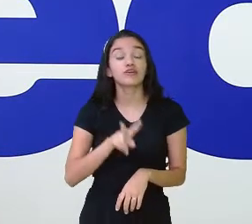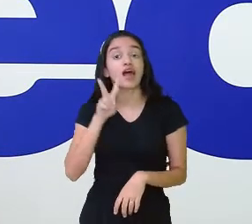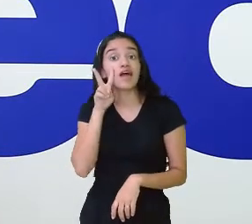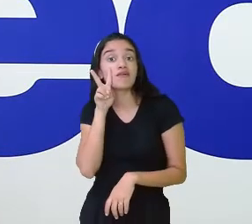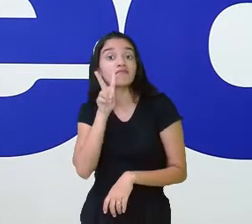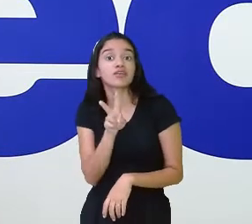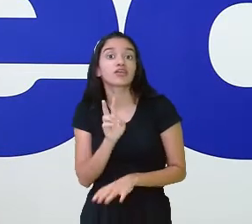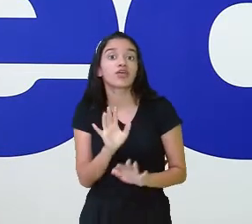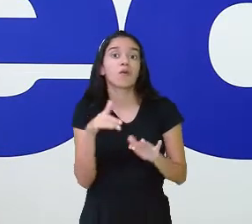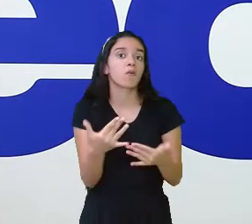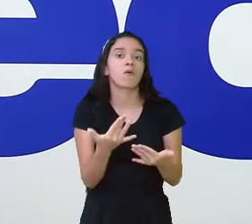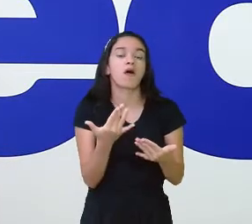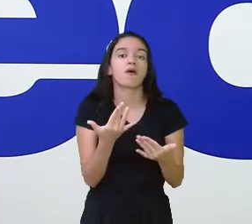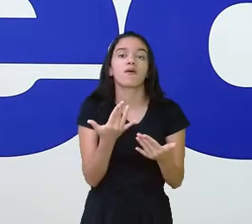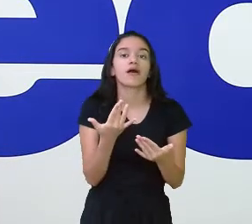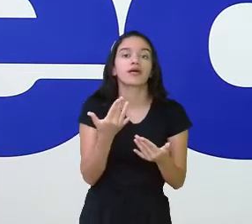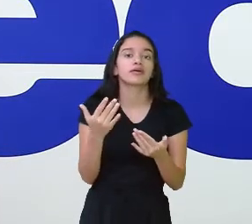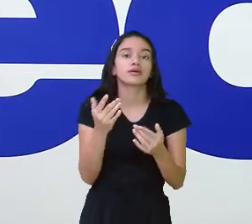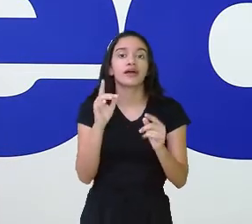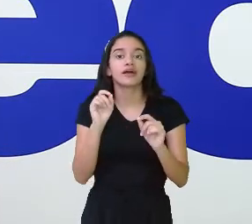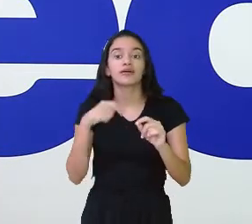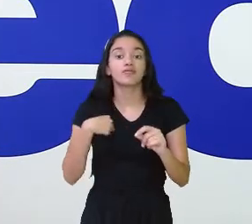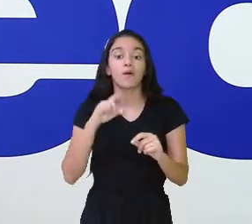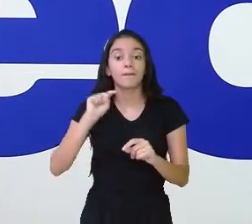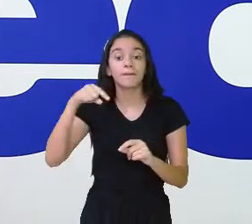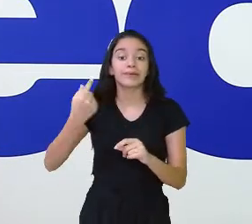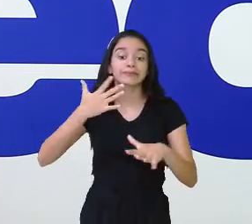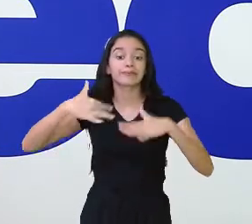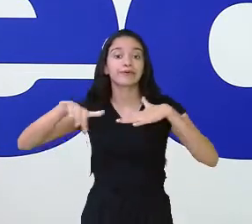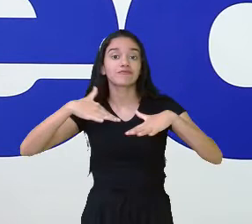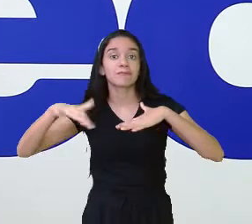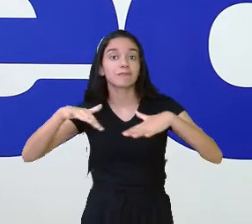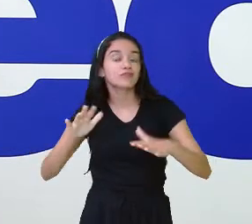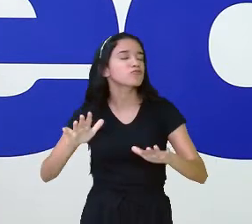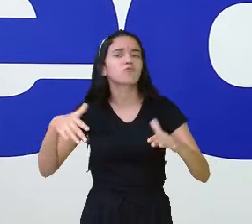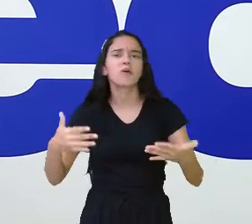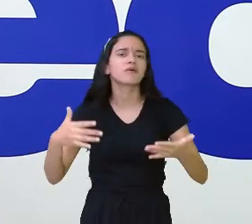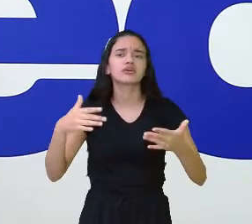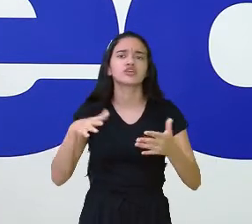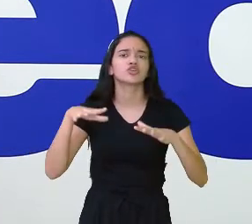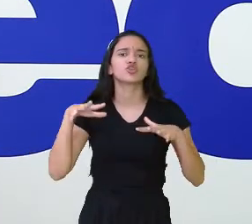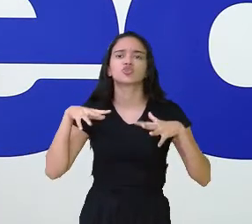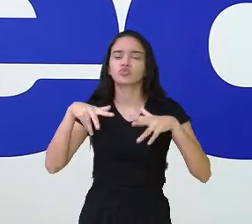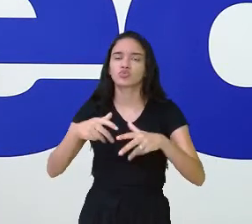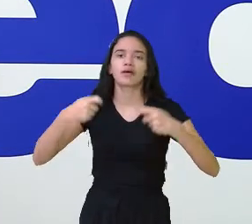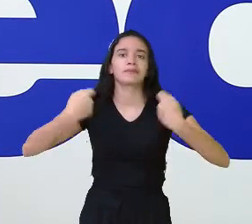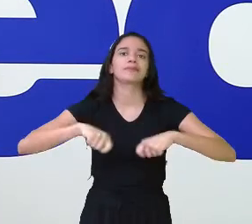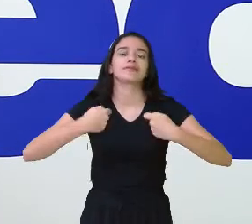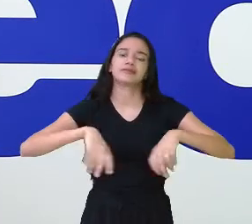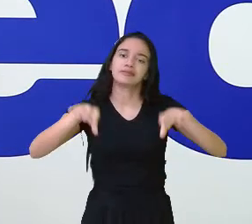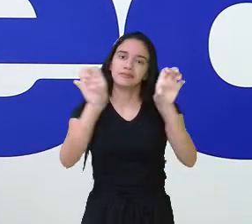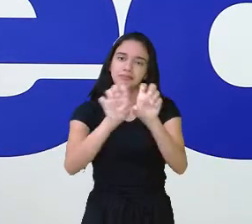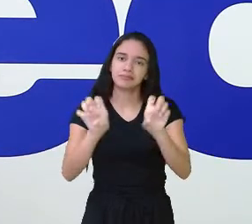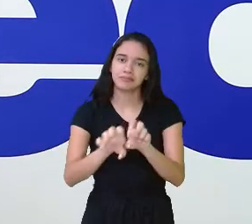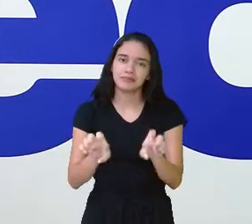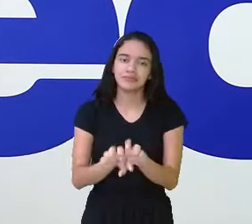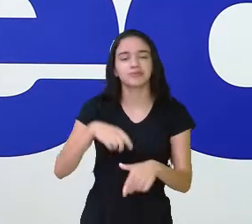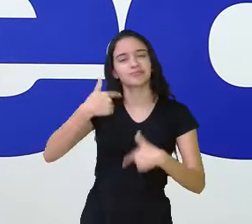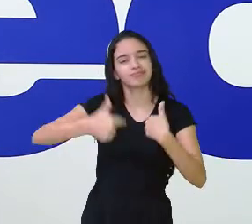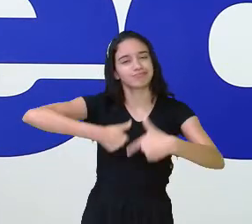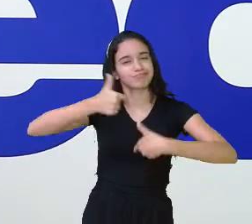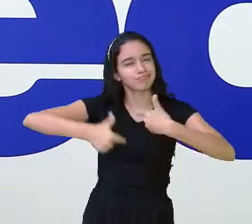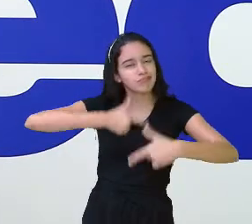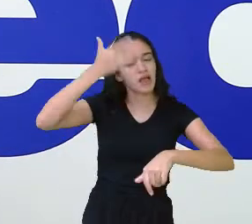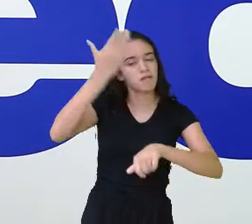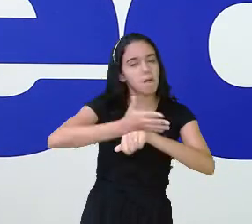é o ponto de impulso para um próximo movimento. Tudo isso precisa ser muito bem estruturado, muito trabalhado. Muito